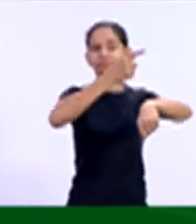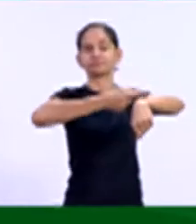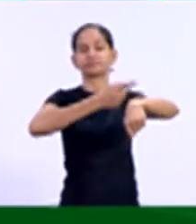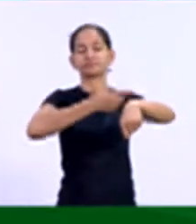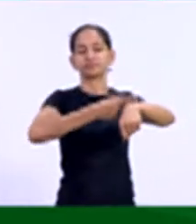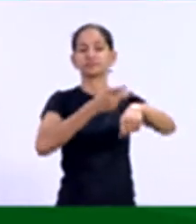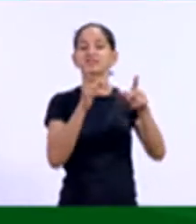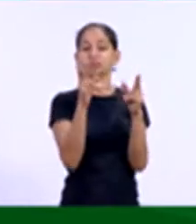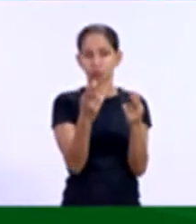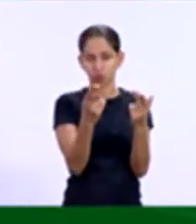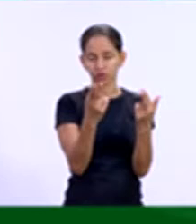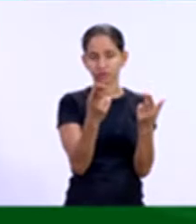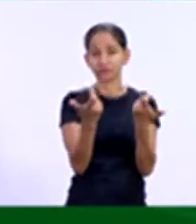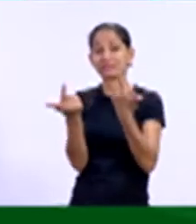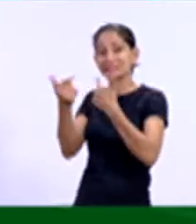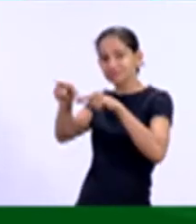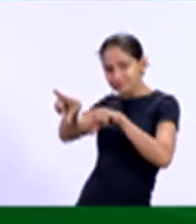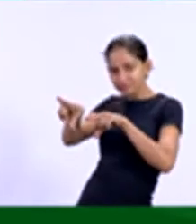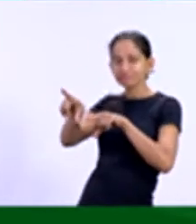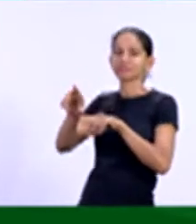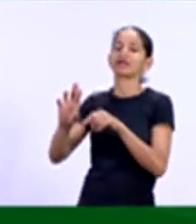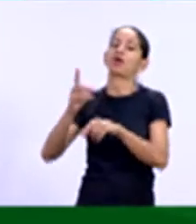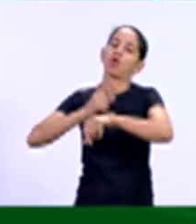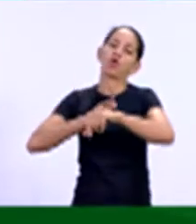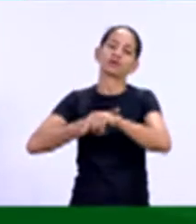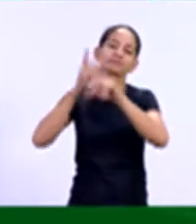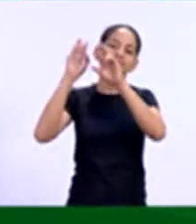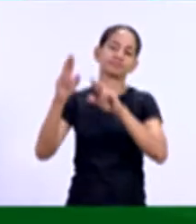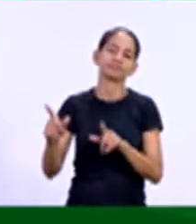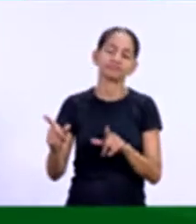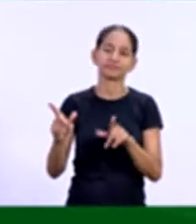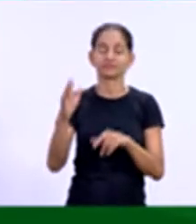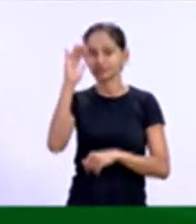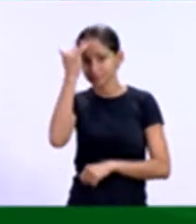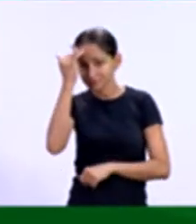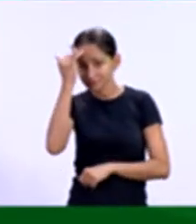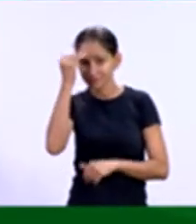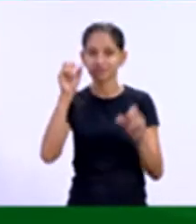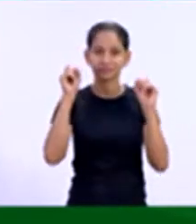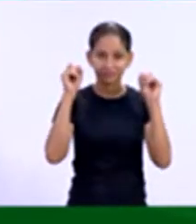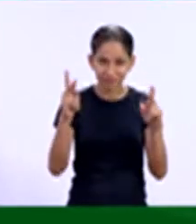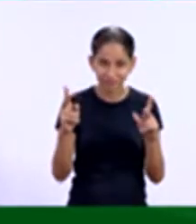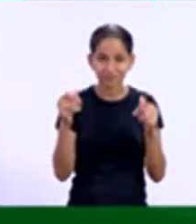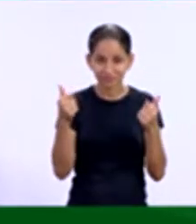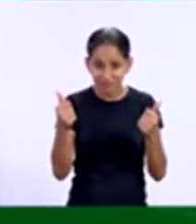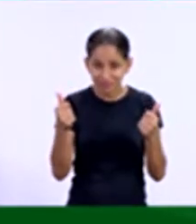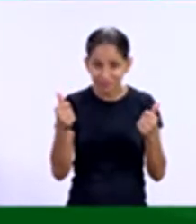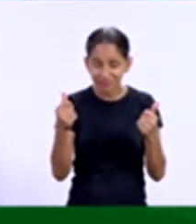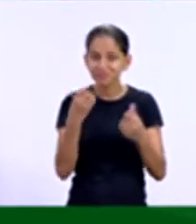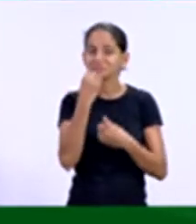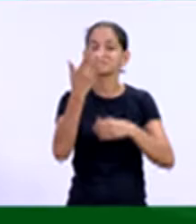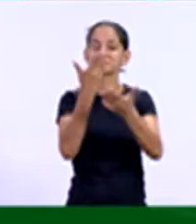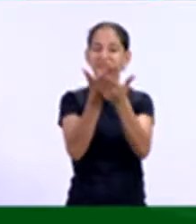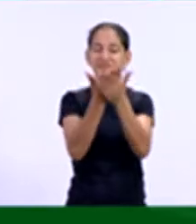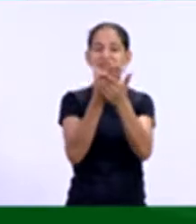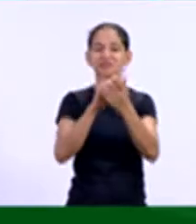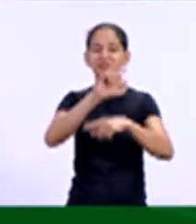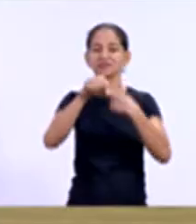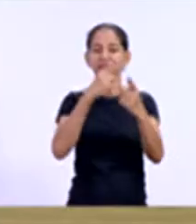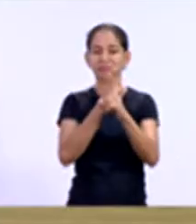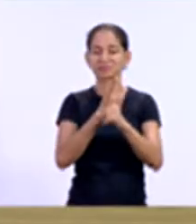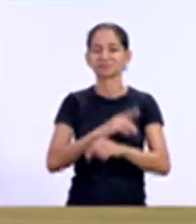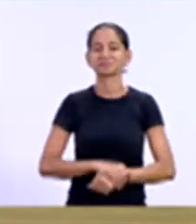forma simultânea, e assíncrona, quando conversamos de forma não simultânea. Bons estudos e até logo.